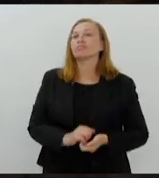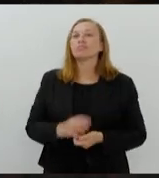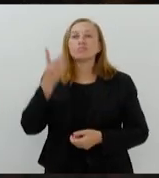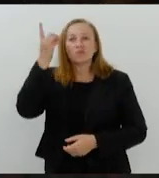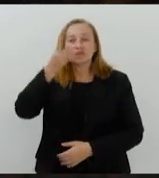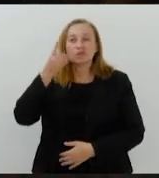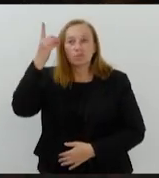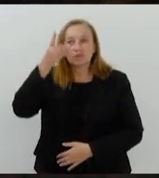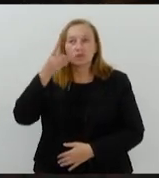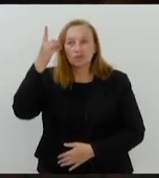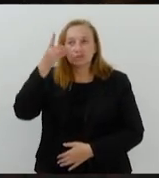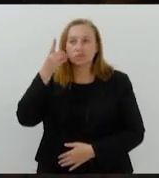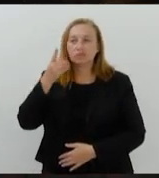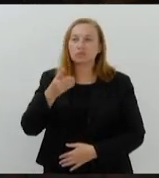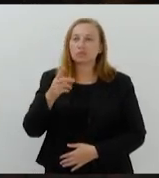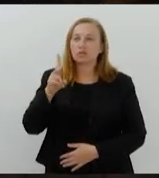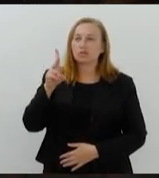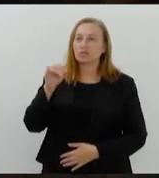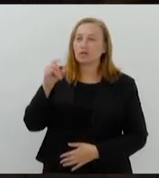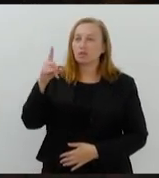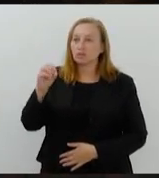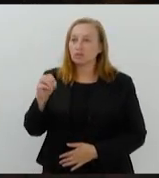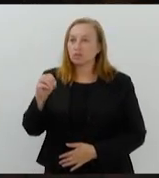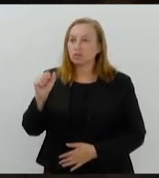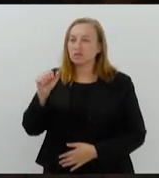deputado Valdo Ceasa.